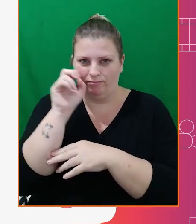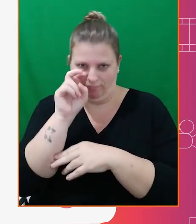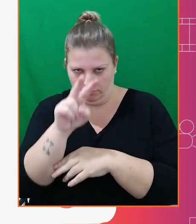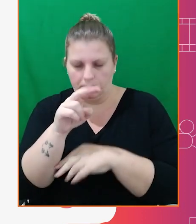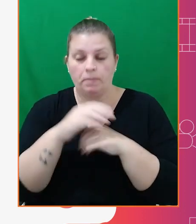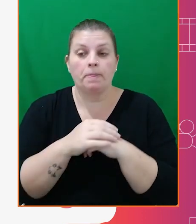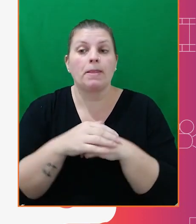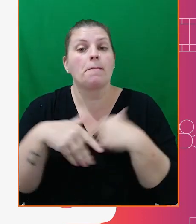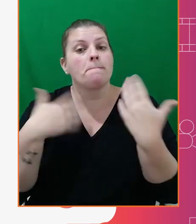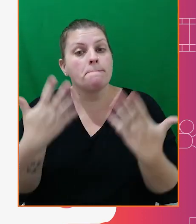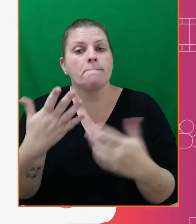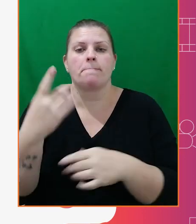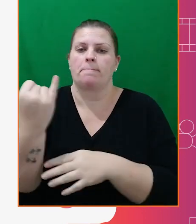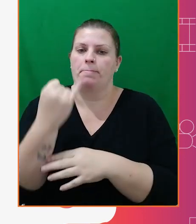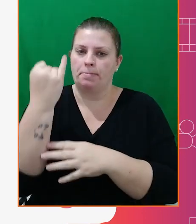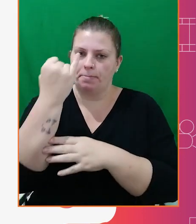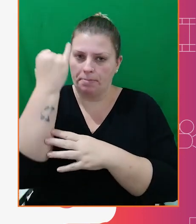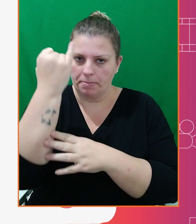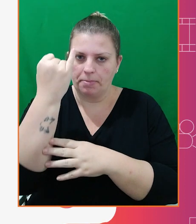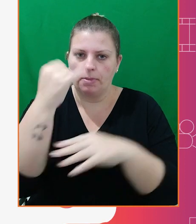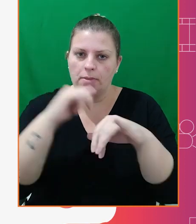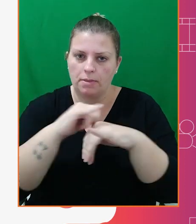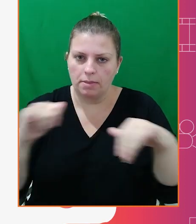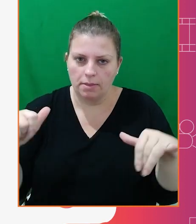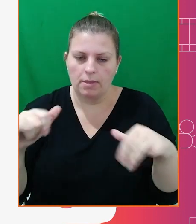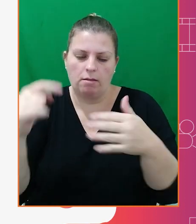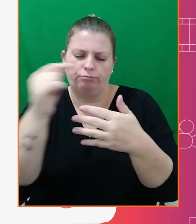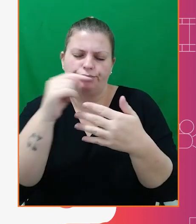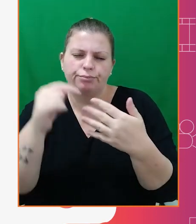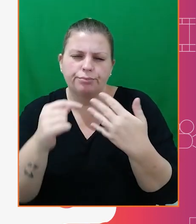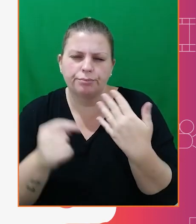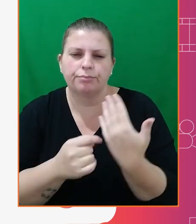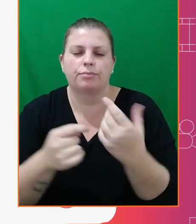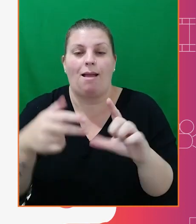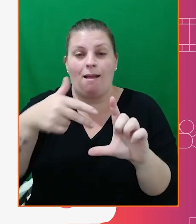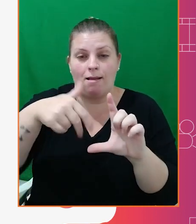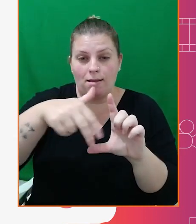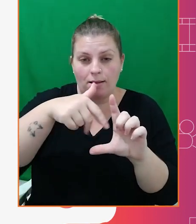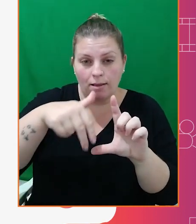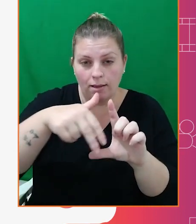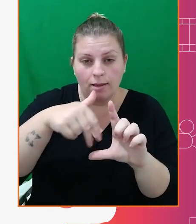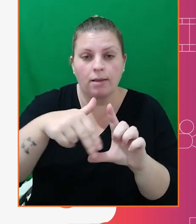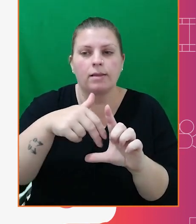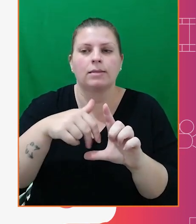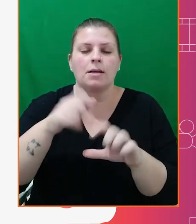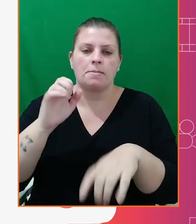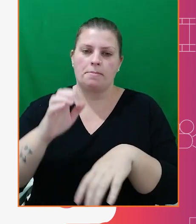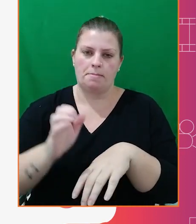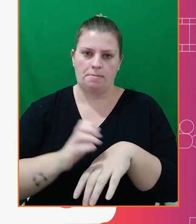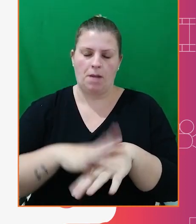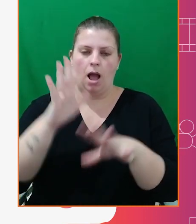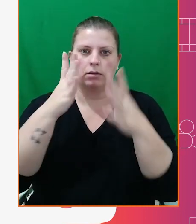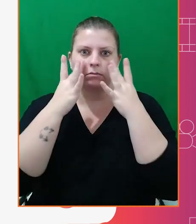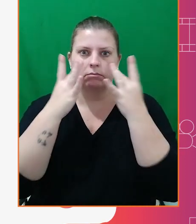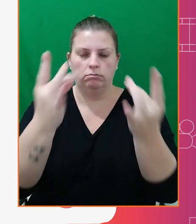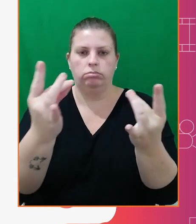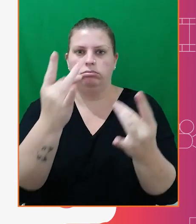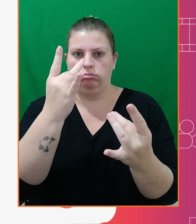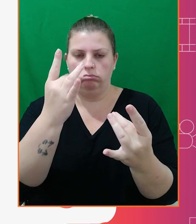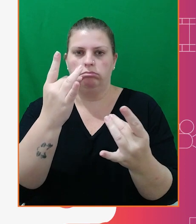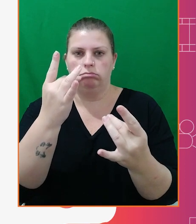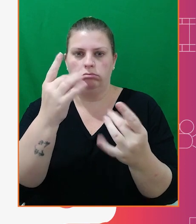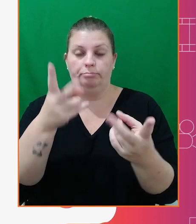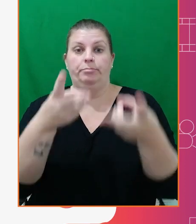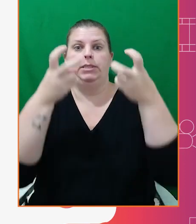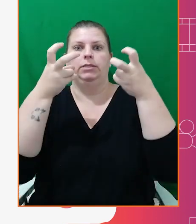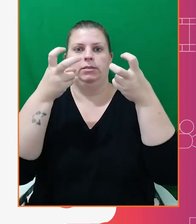No entanto, é importante sempre frisar que os elementos animados costumam ser os que mais